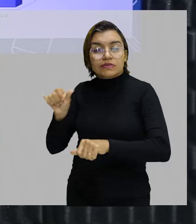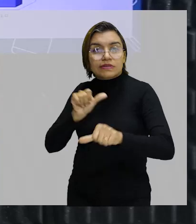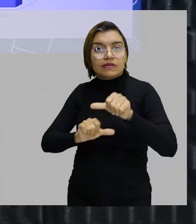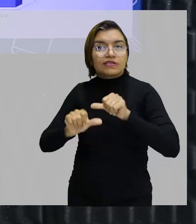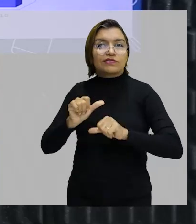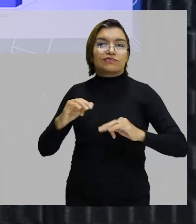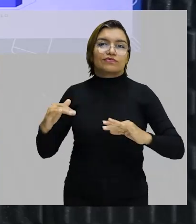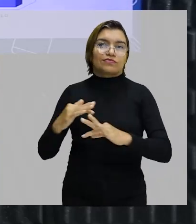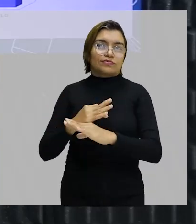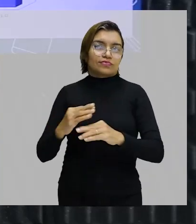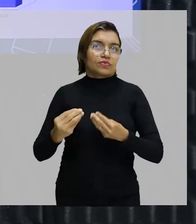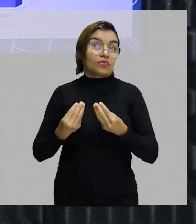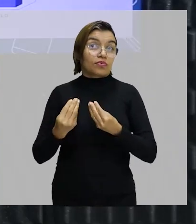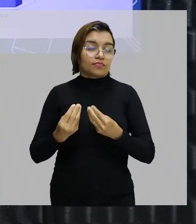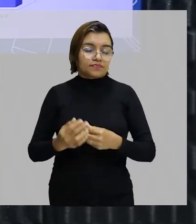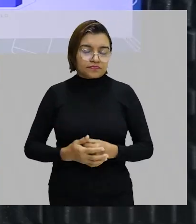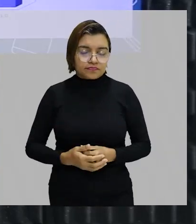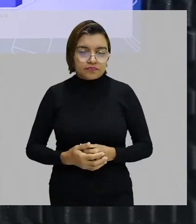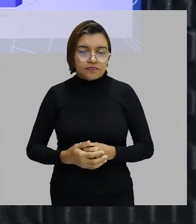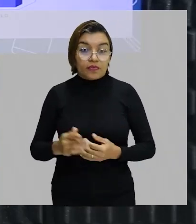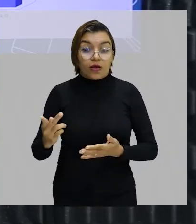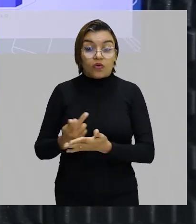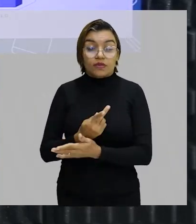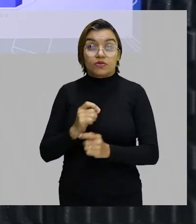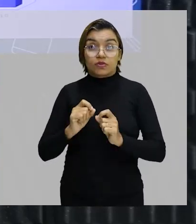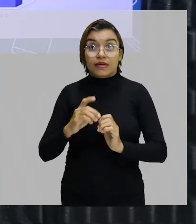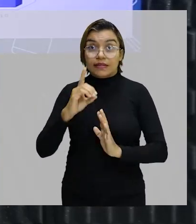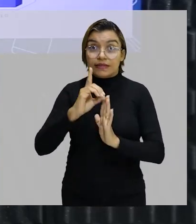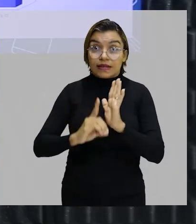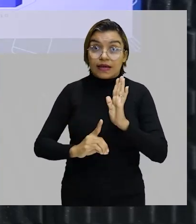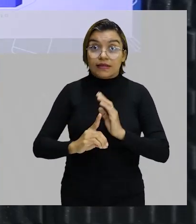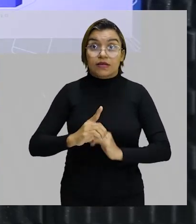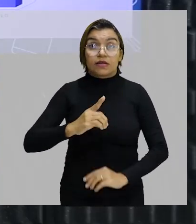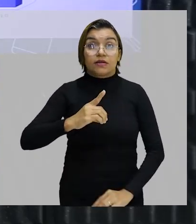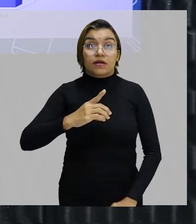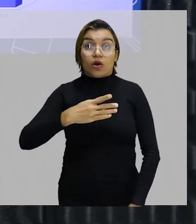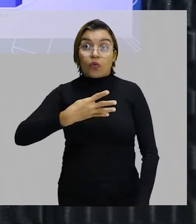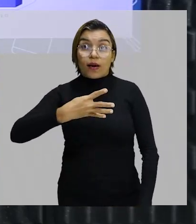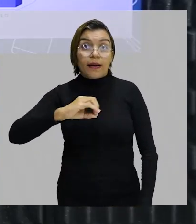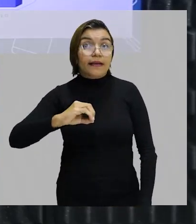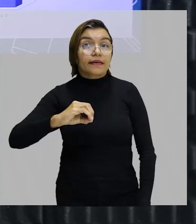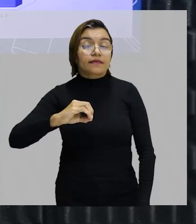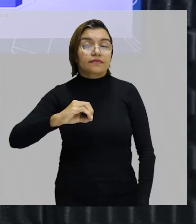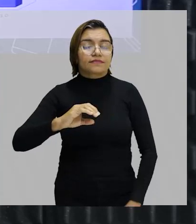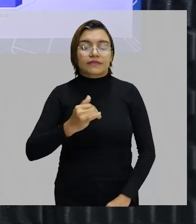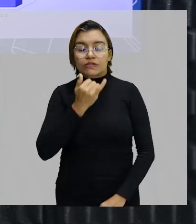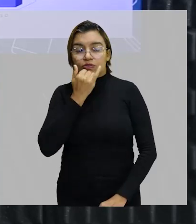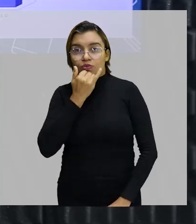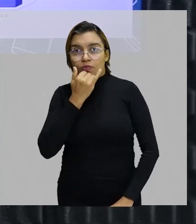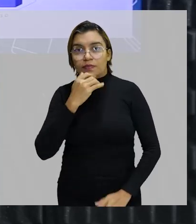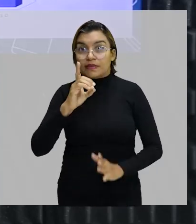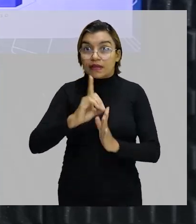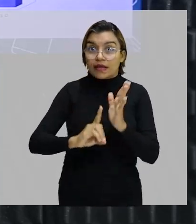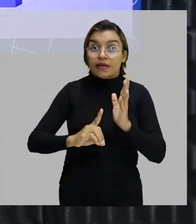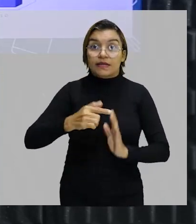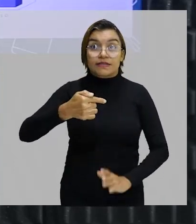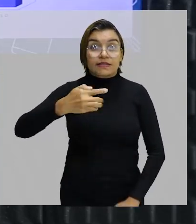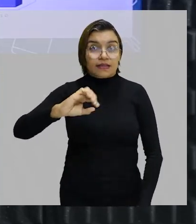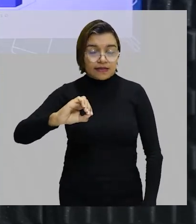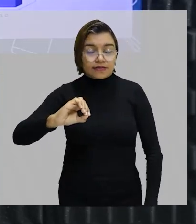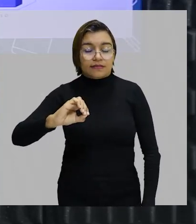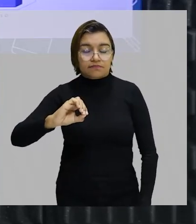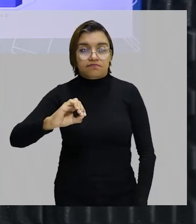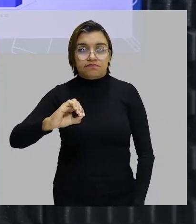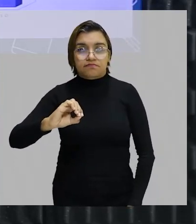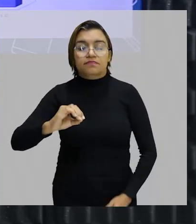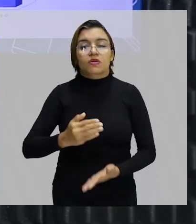tornar um país urbano? Isso vai acontecer, galera, na década de 40, tá? Desculpa, na década de 70, tá? A partir